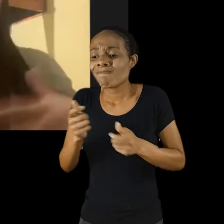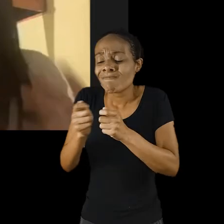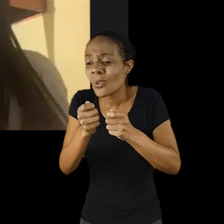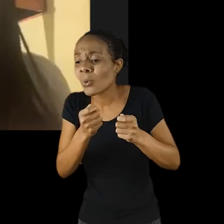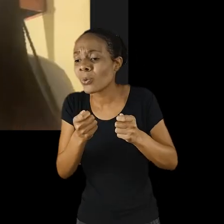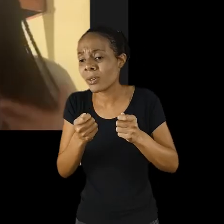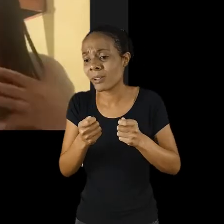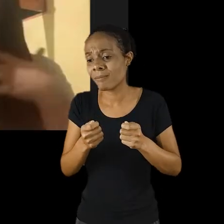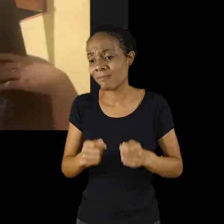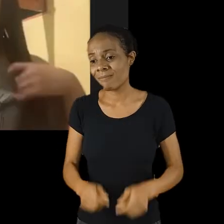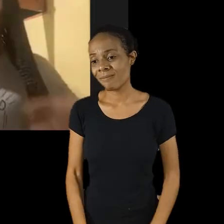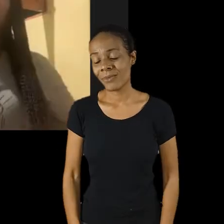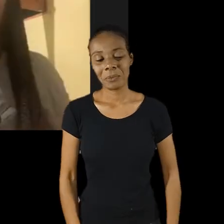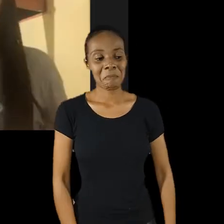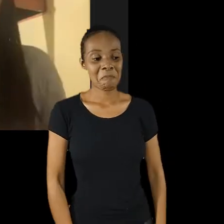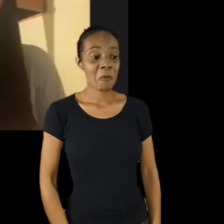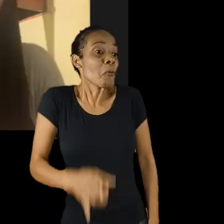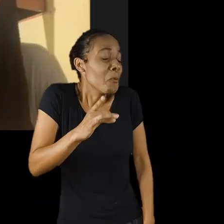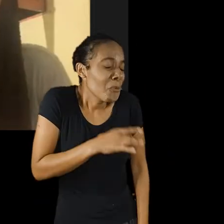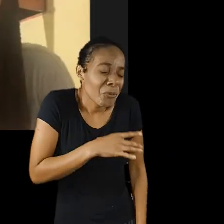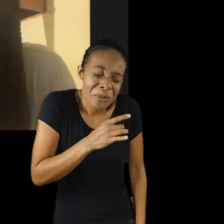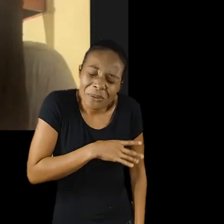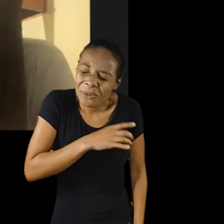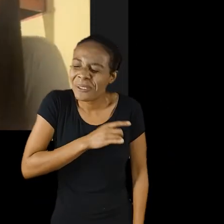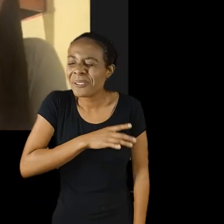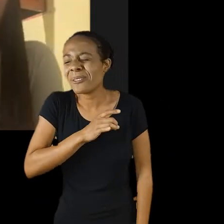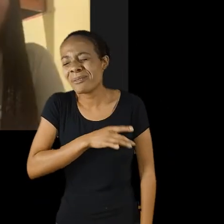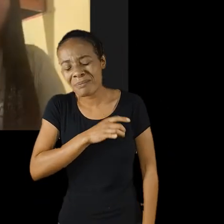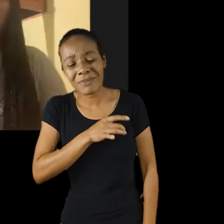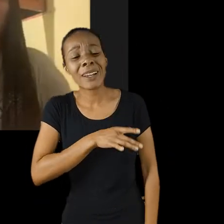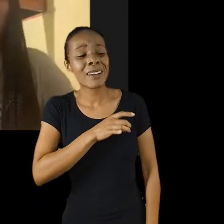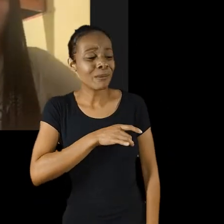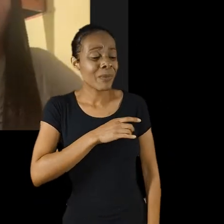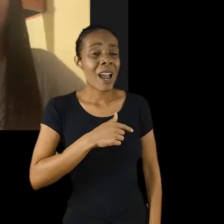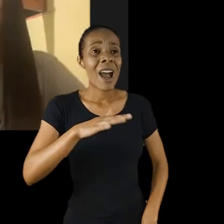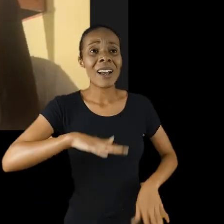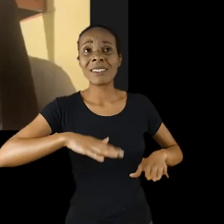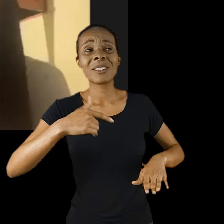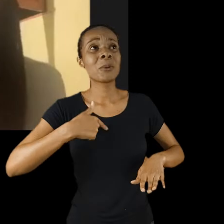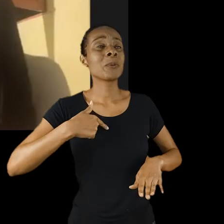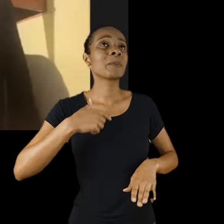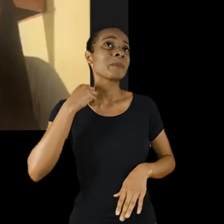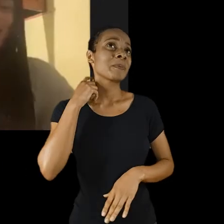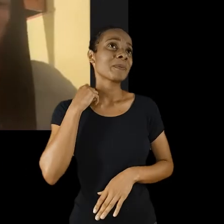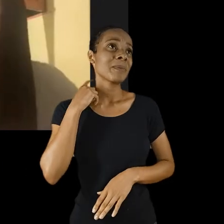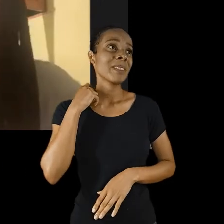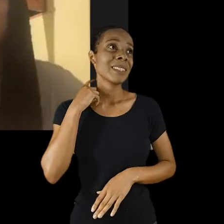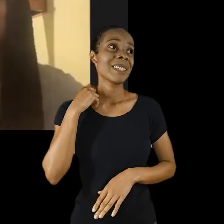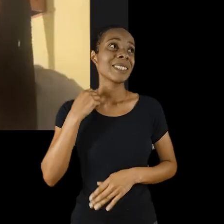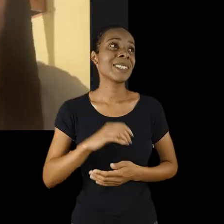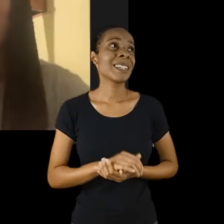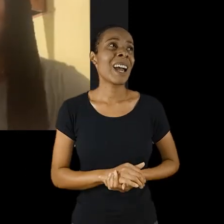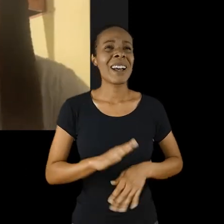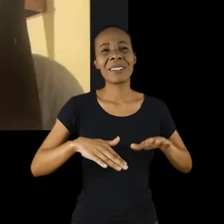Com muito medo, aquela. Assim, muito medo. Eu fico sempre, eu acho que... Ai, que raiva, por que eu fiz